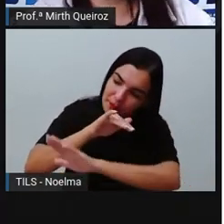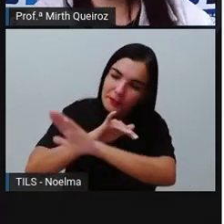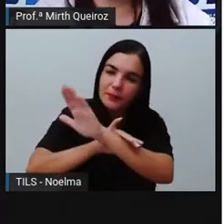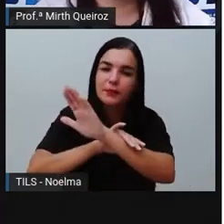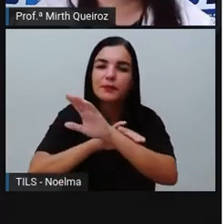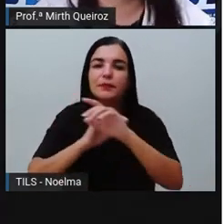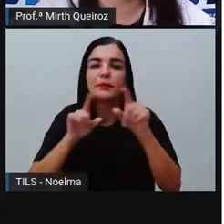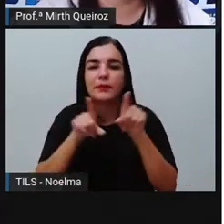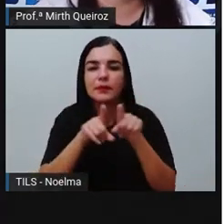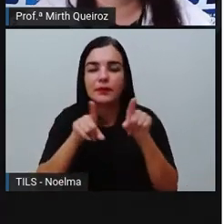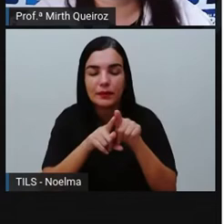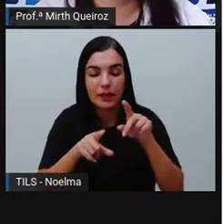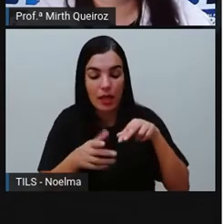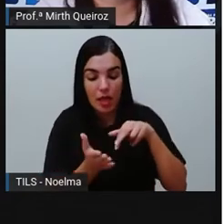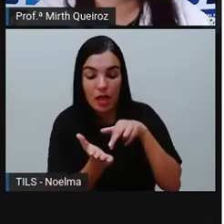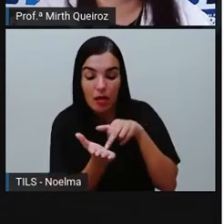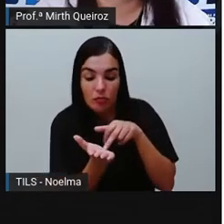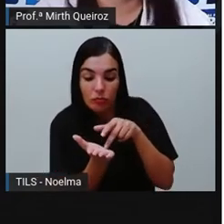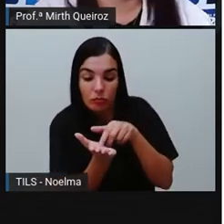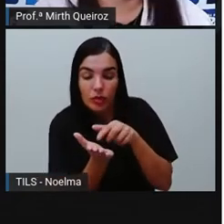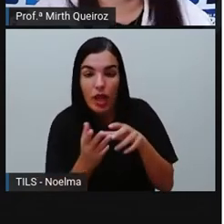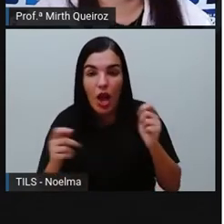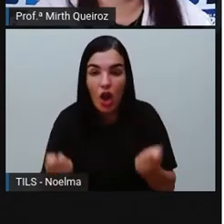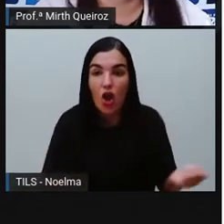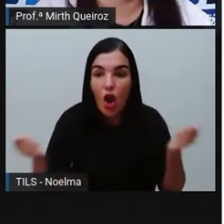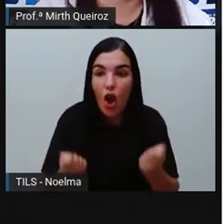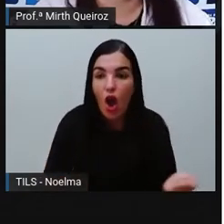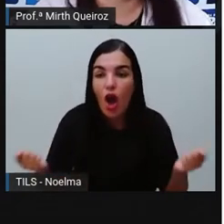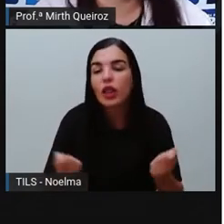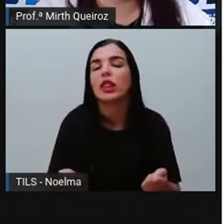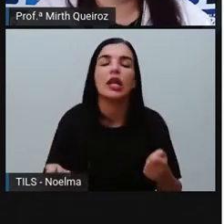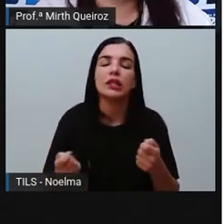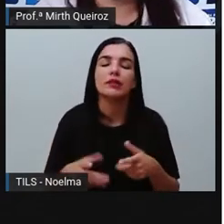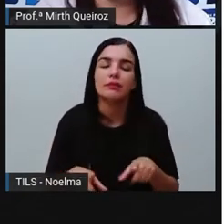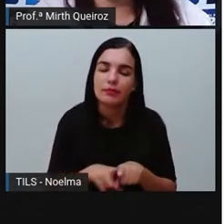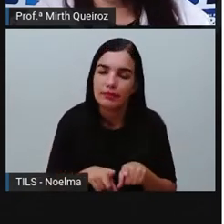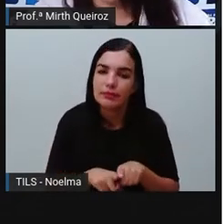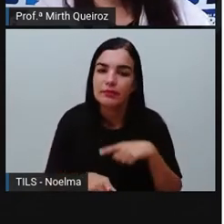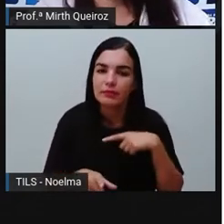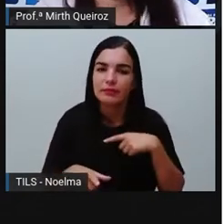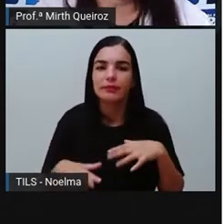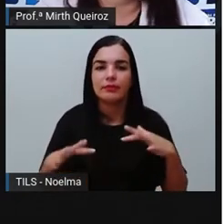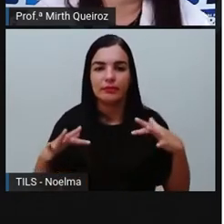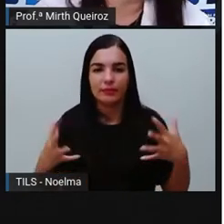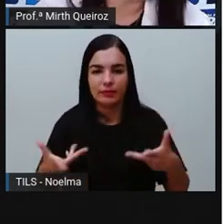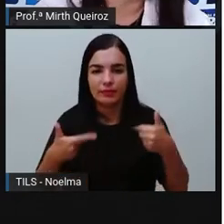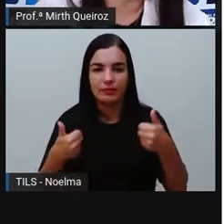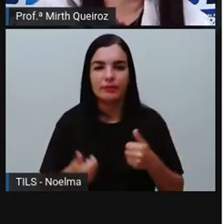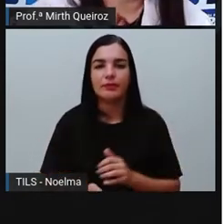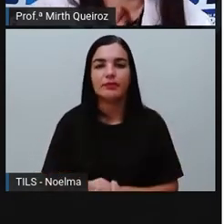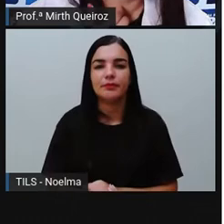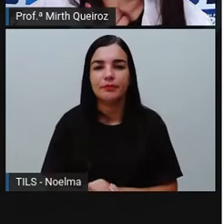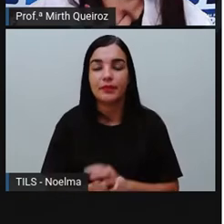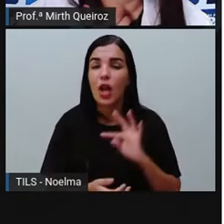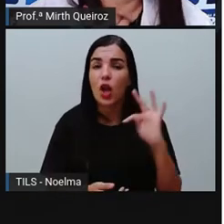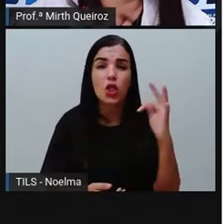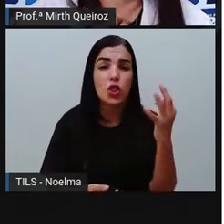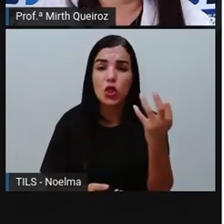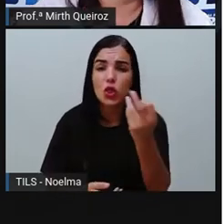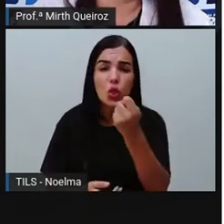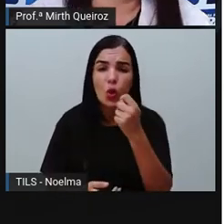sobre a corda, andar sobre uma corda, são atividades estabilizadoras de movimento. Todas